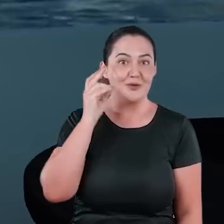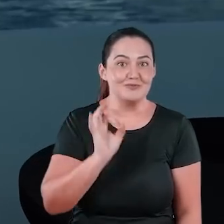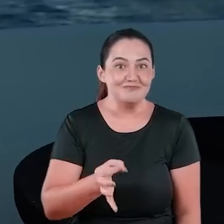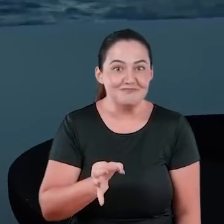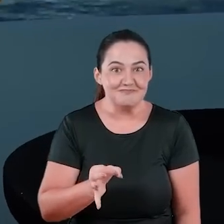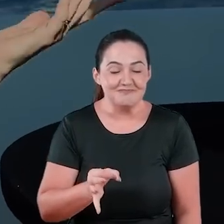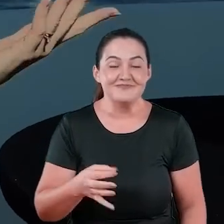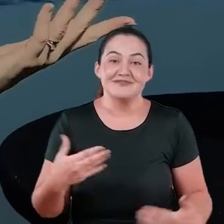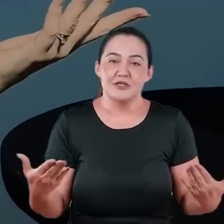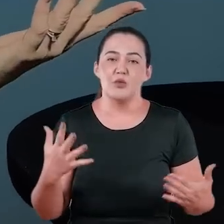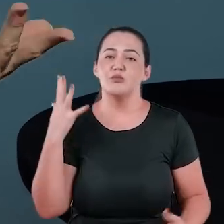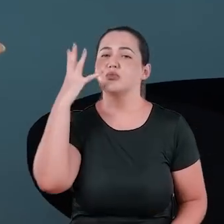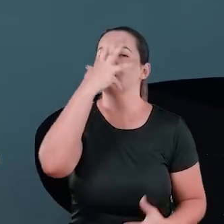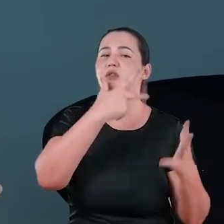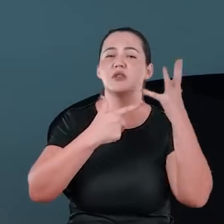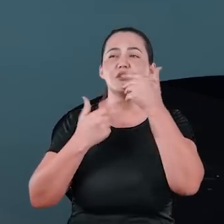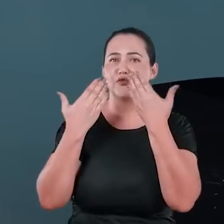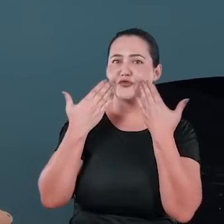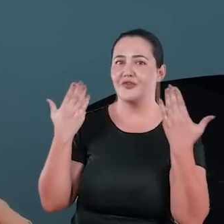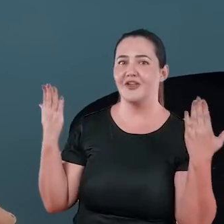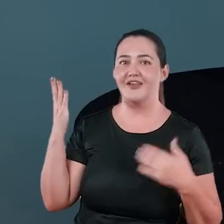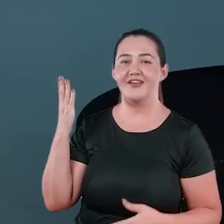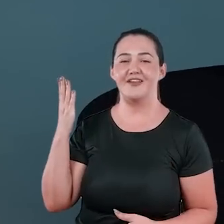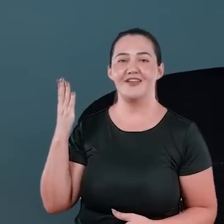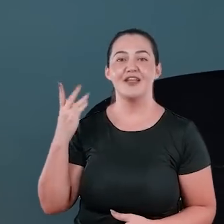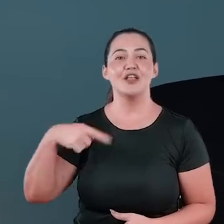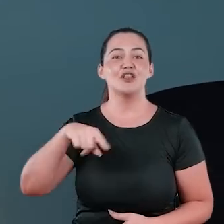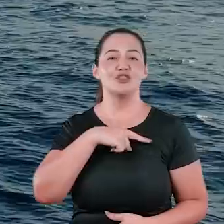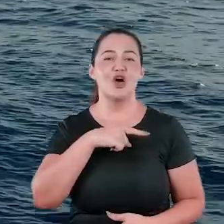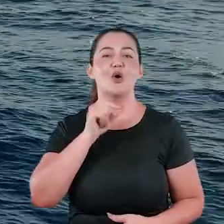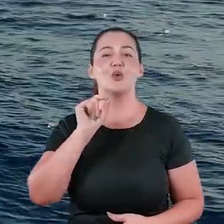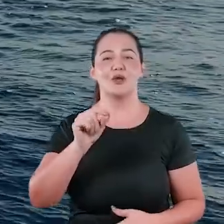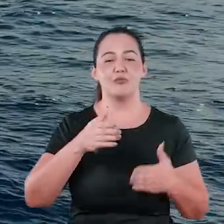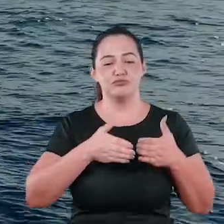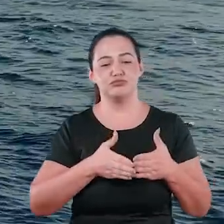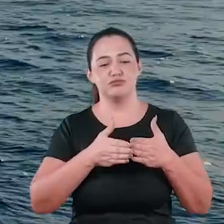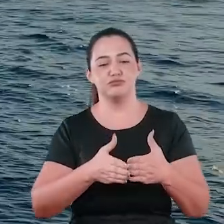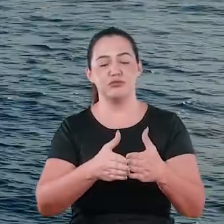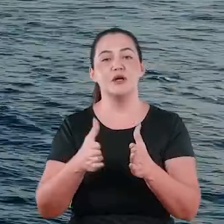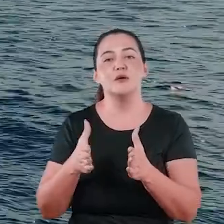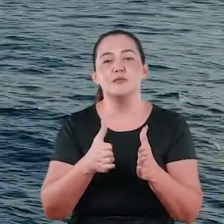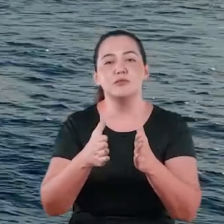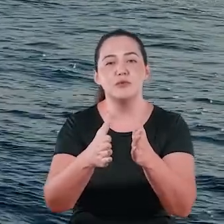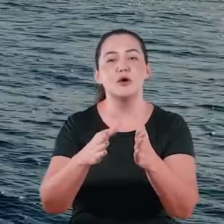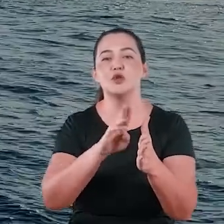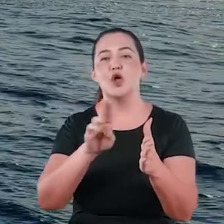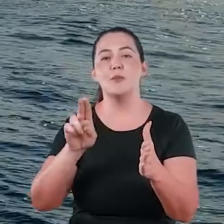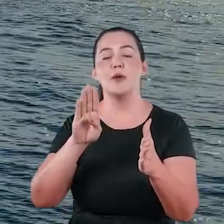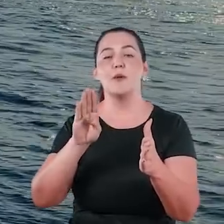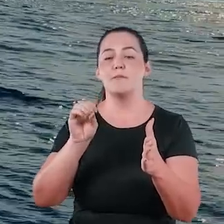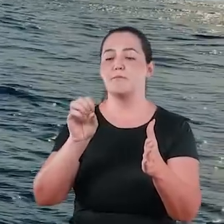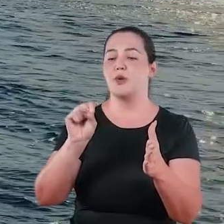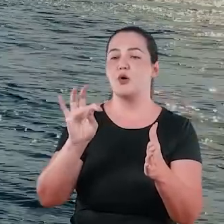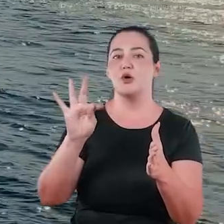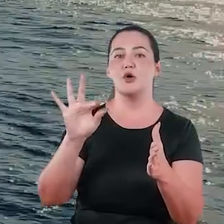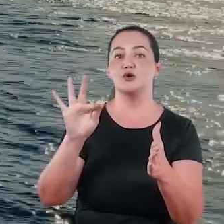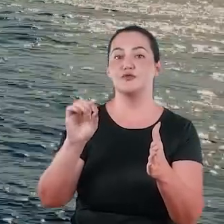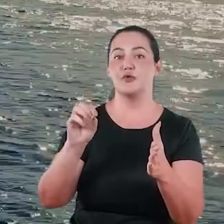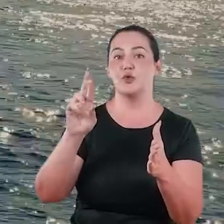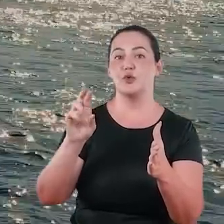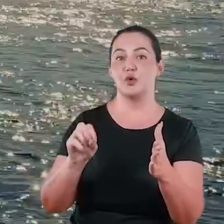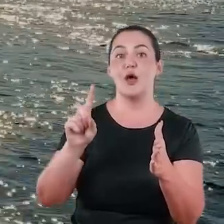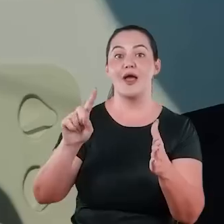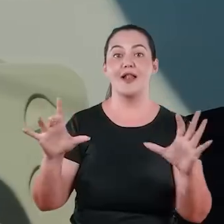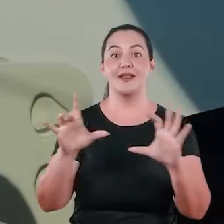disso, essa paisagem linda que você está vendo agora, nós estamos percorrendo o Estreito de Bósforo, que é um canal que liga o Mar Mármara ao